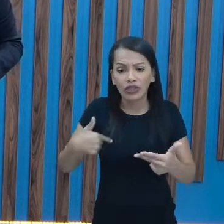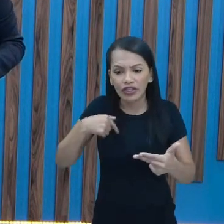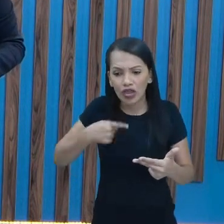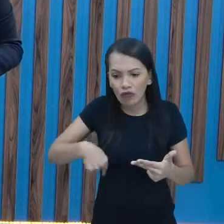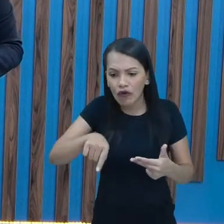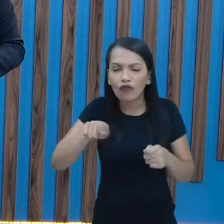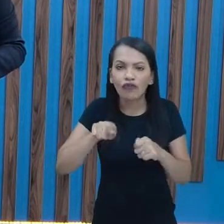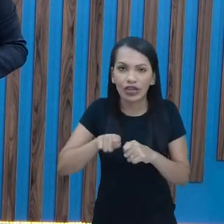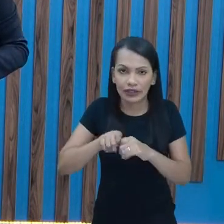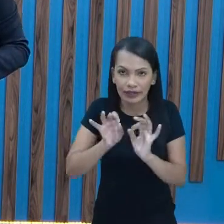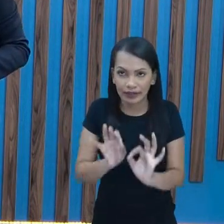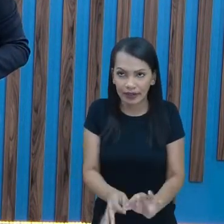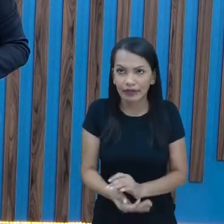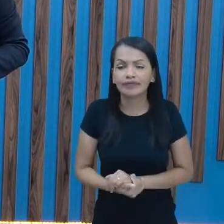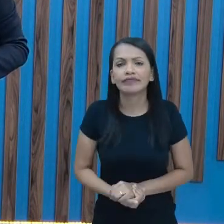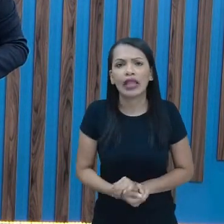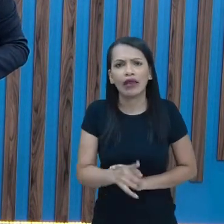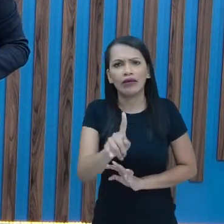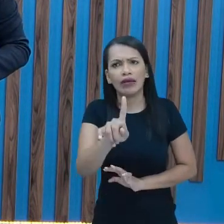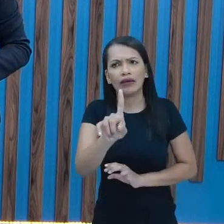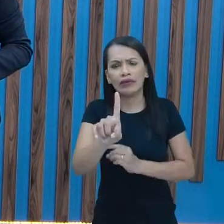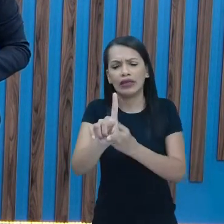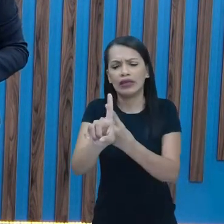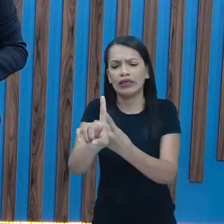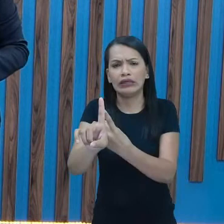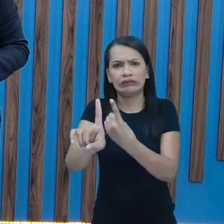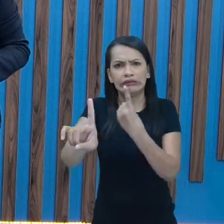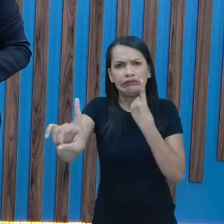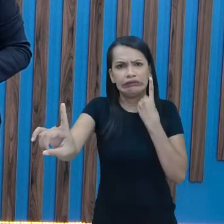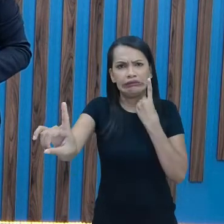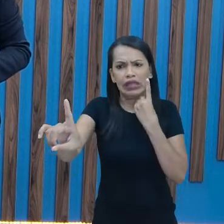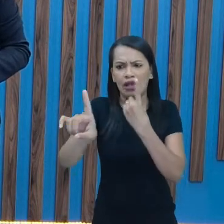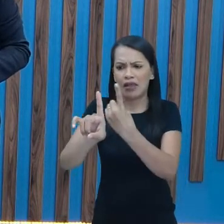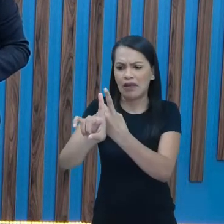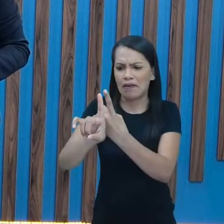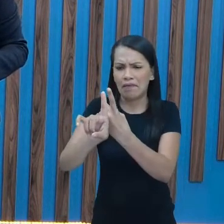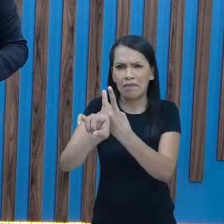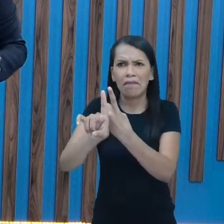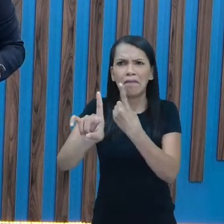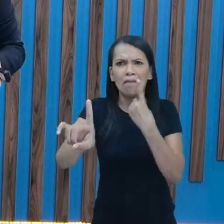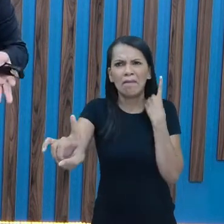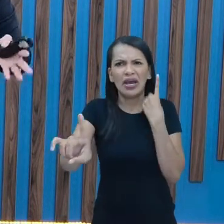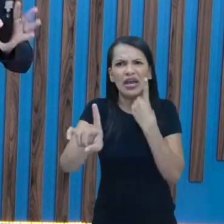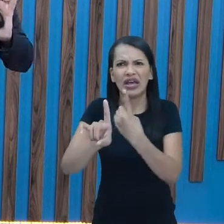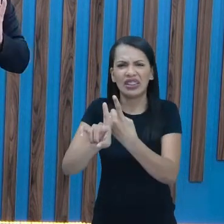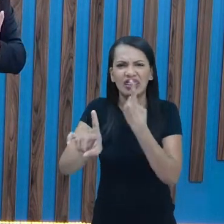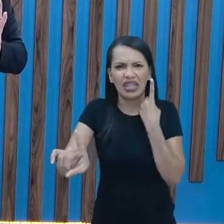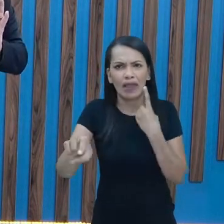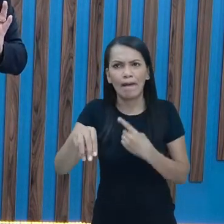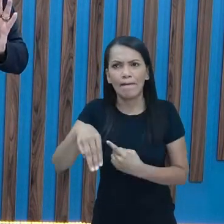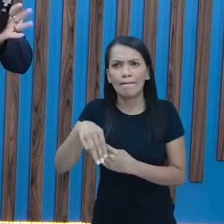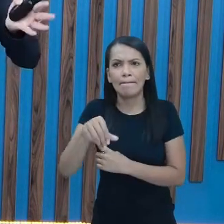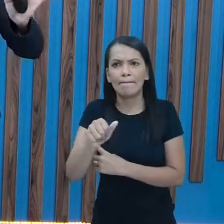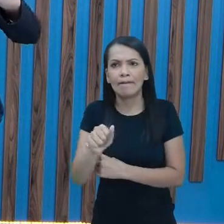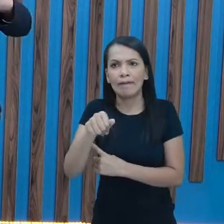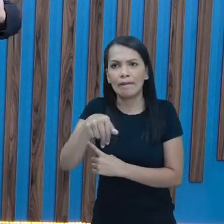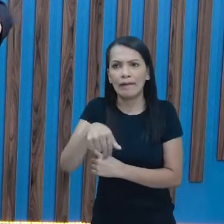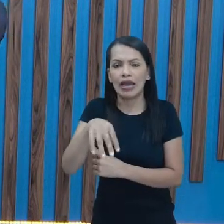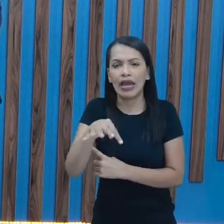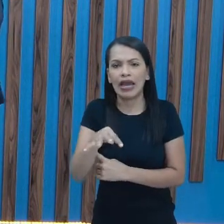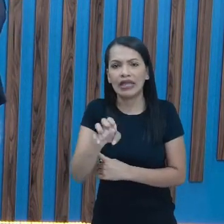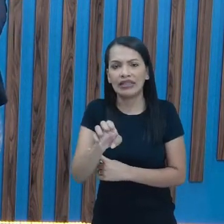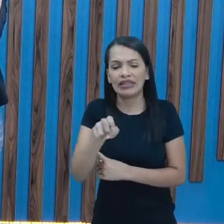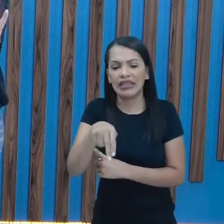gente? Mantenha distância, está nos dando uma ordem, está dizendo o que aí? Que é pra